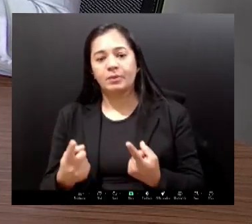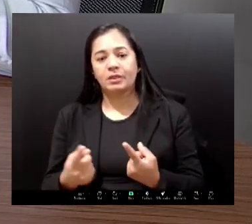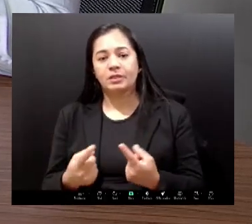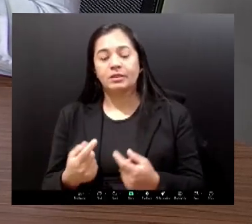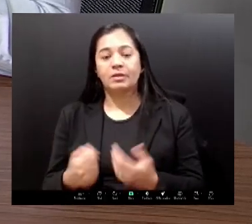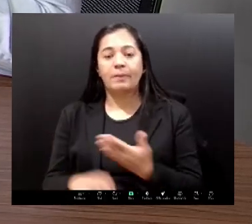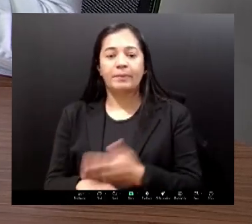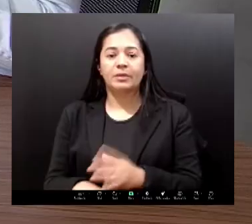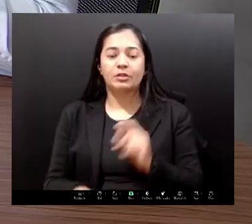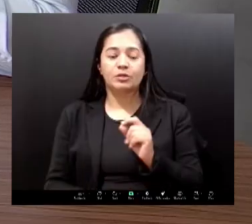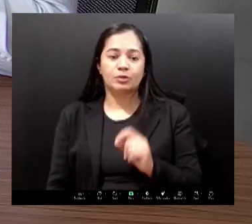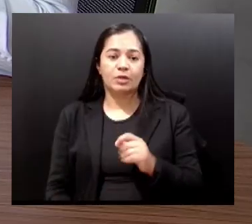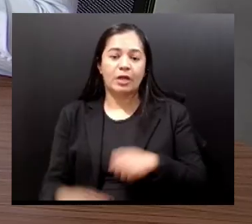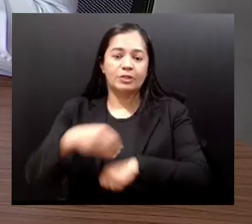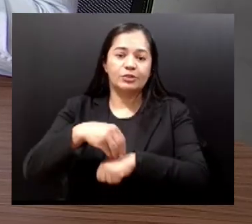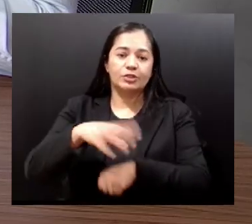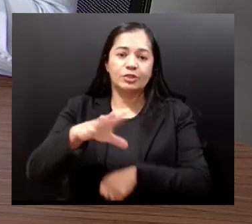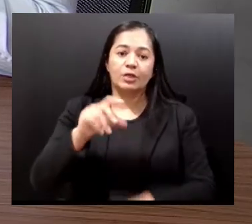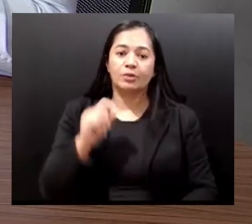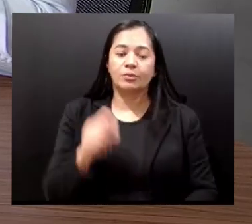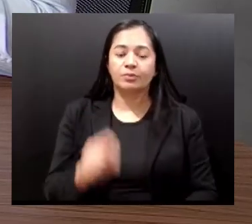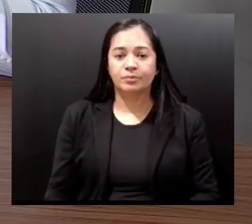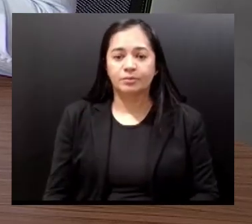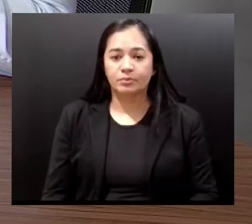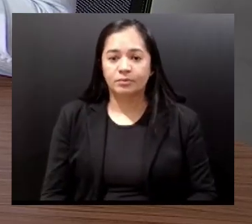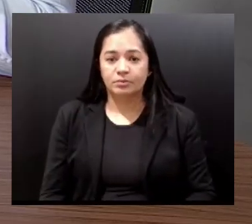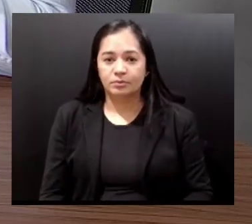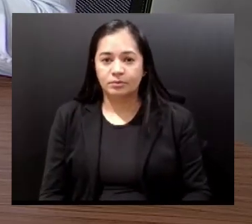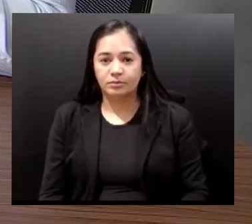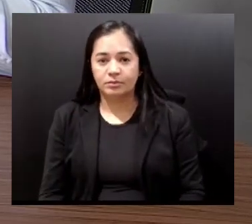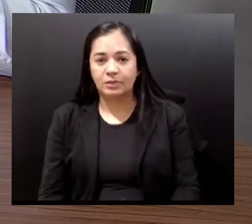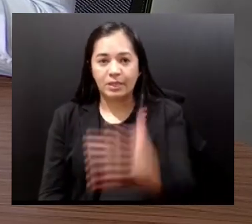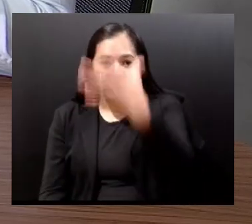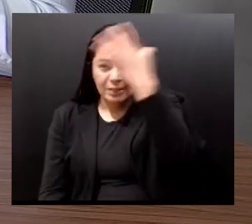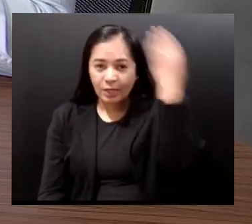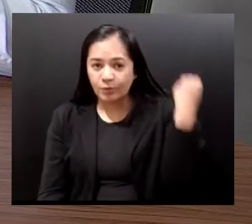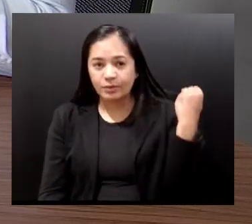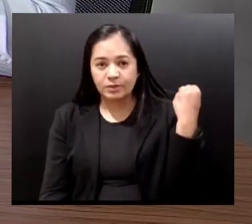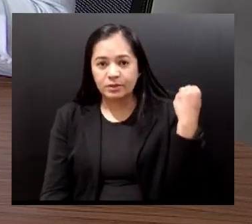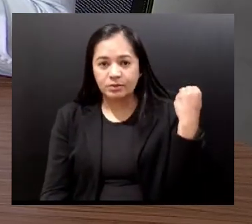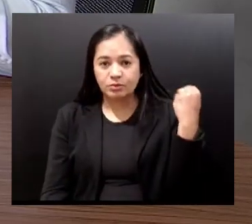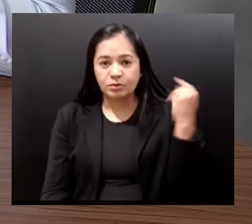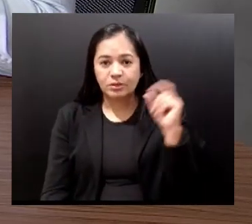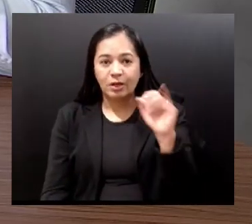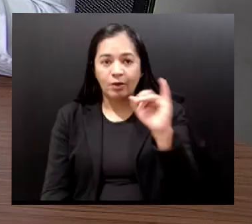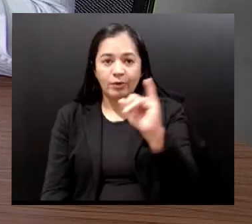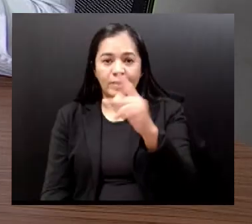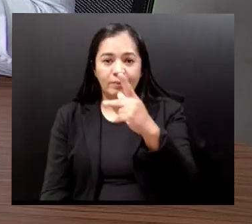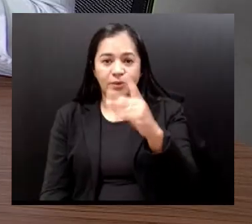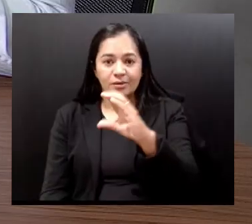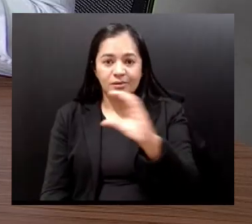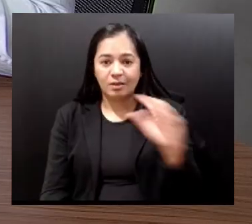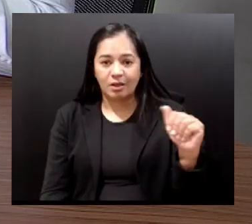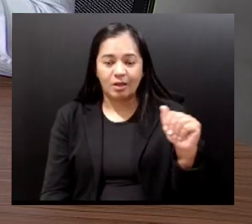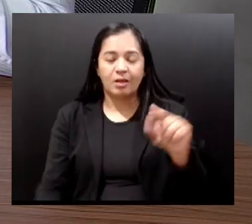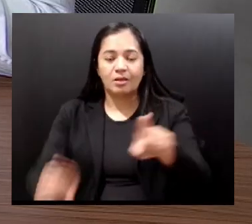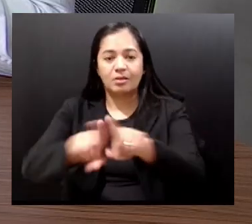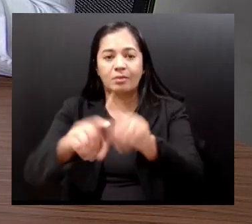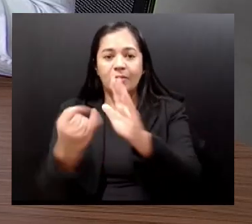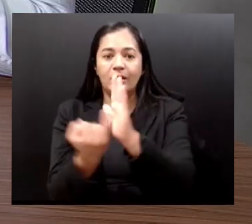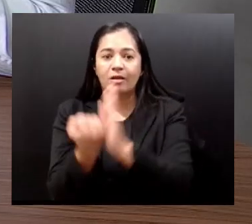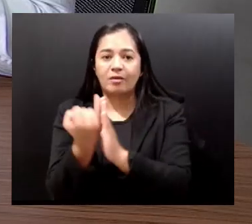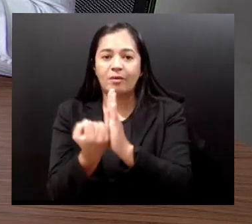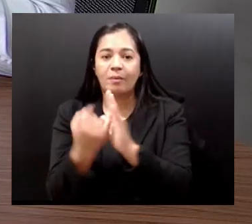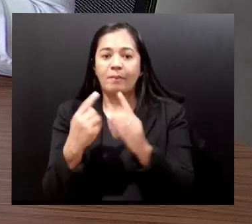está nos assistindo é nunca esqueça dessa questão do IPCA da inflação. Por quê? Porque ela corrói seu poder de compra.